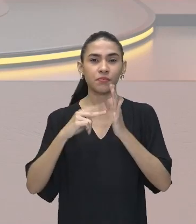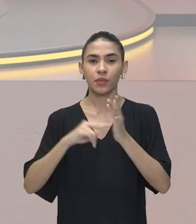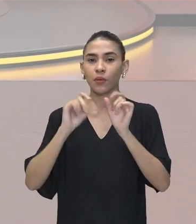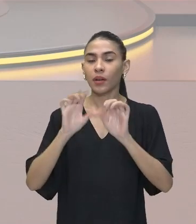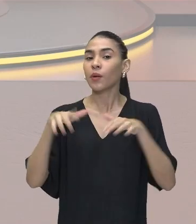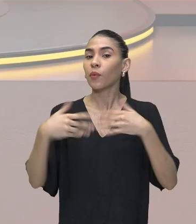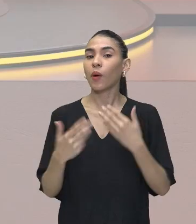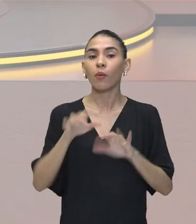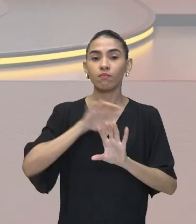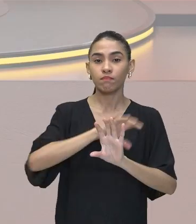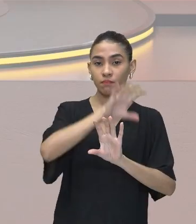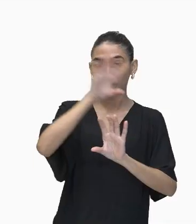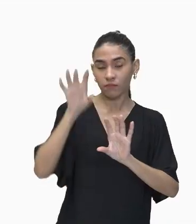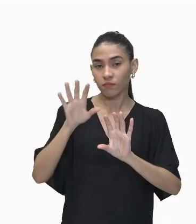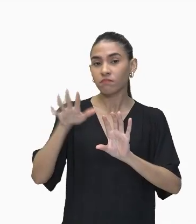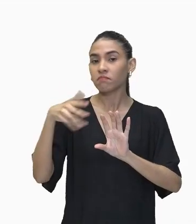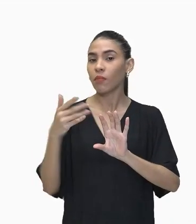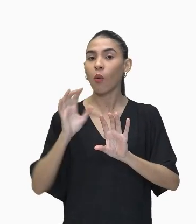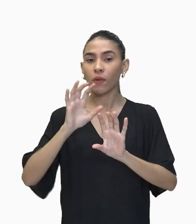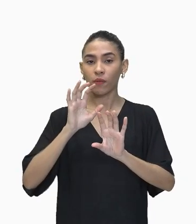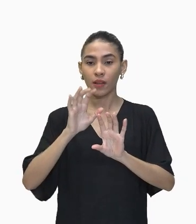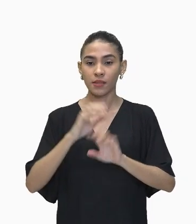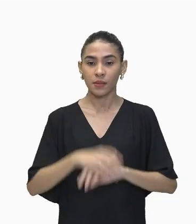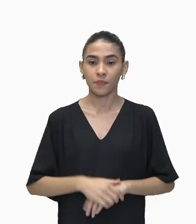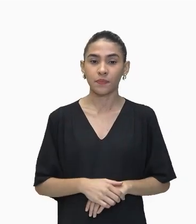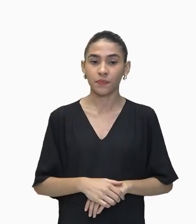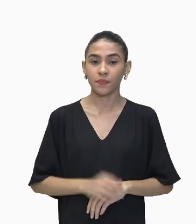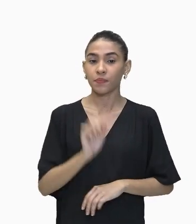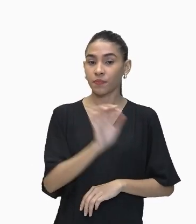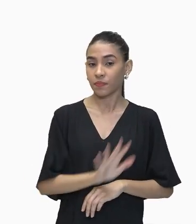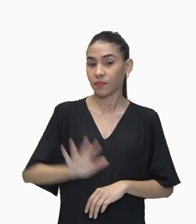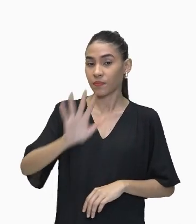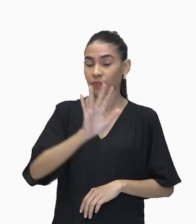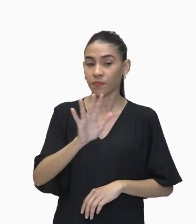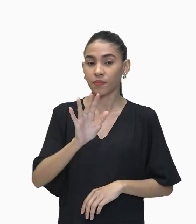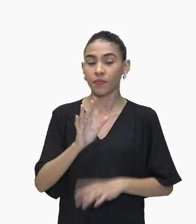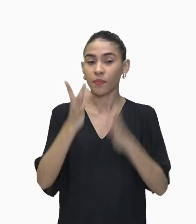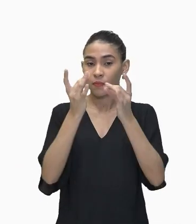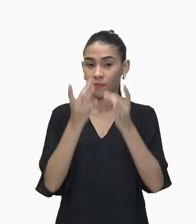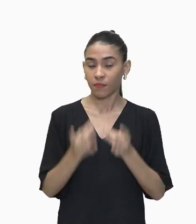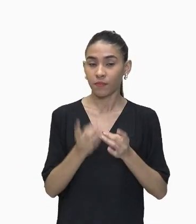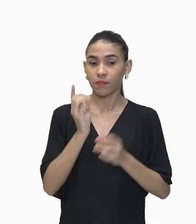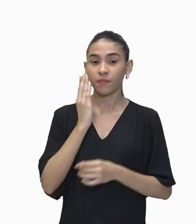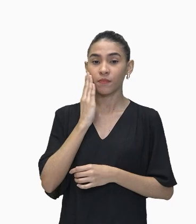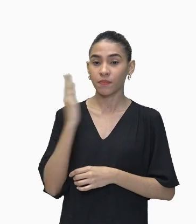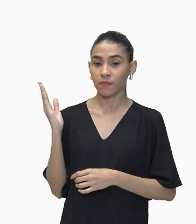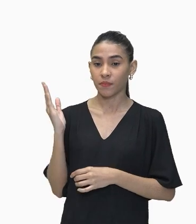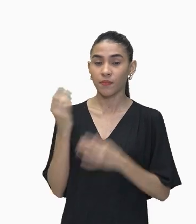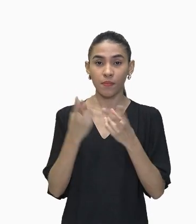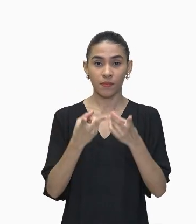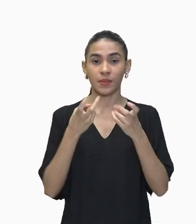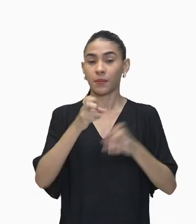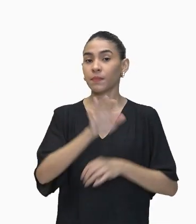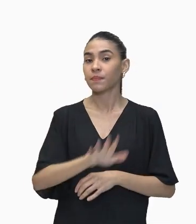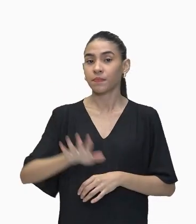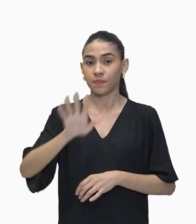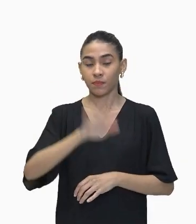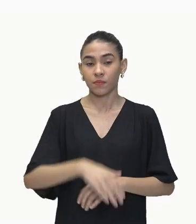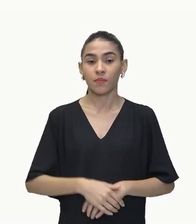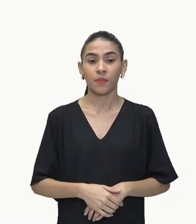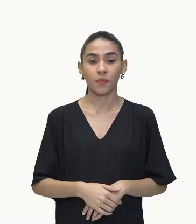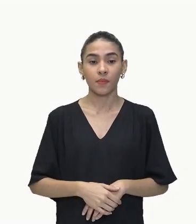são essas, né? Então já vamos passar aqui com o mapa mais detalhado e vocês vão observar que